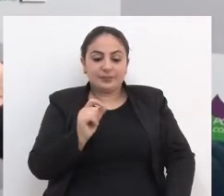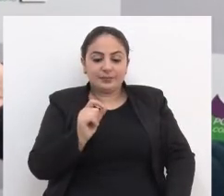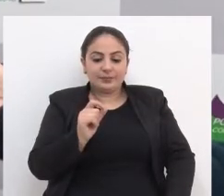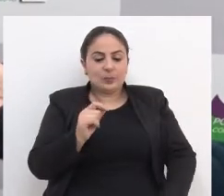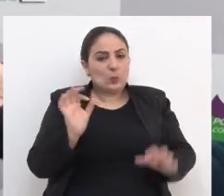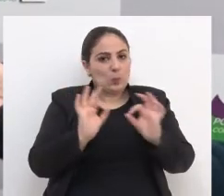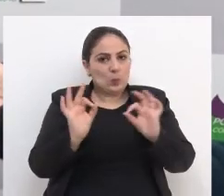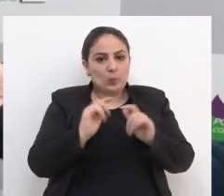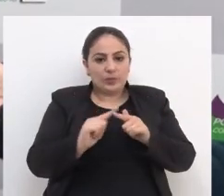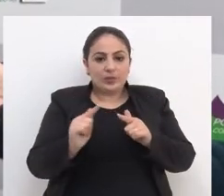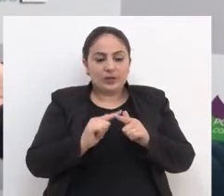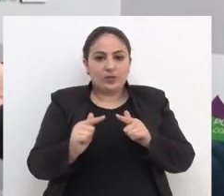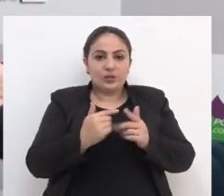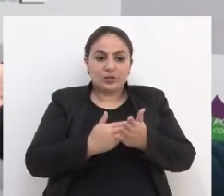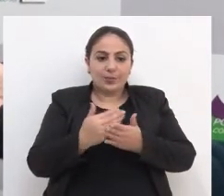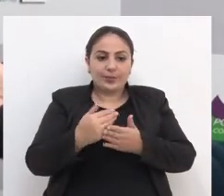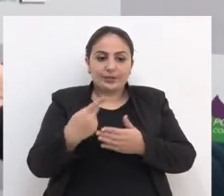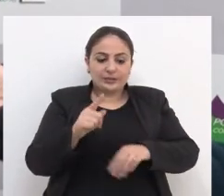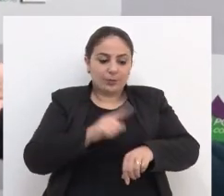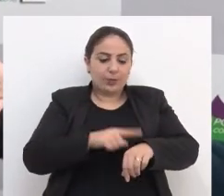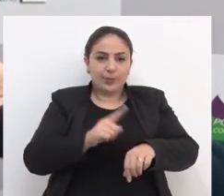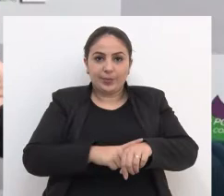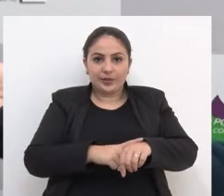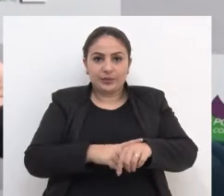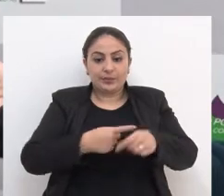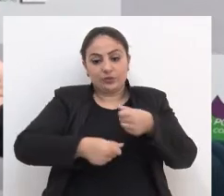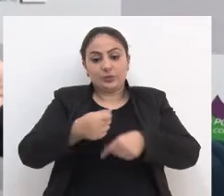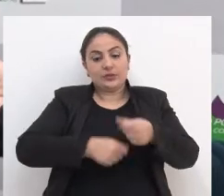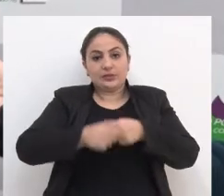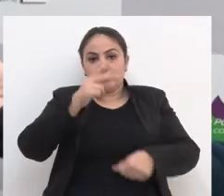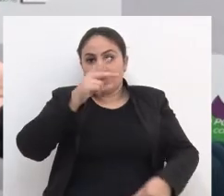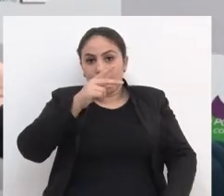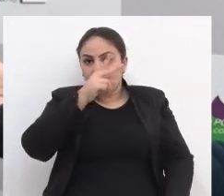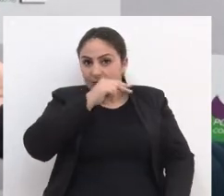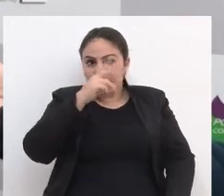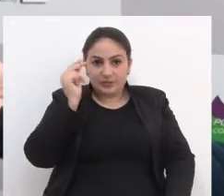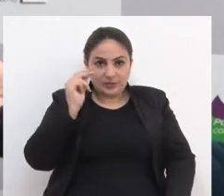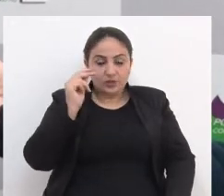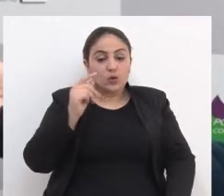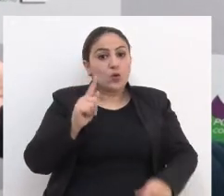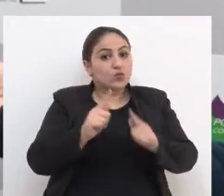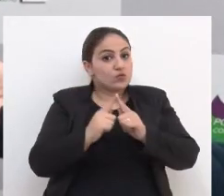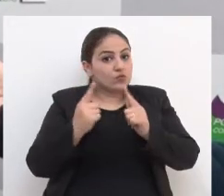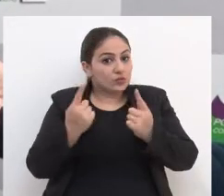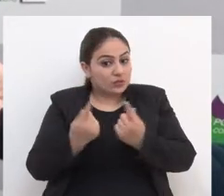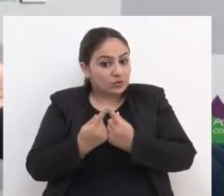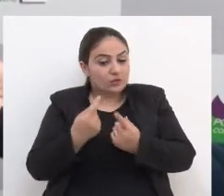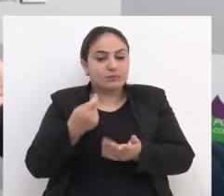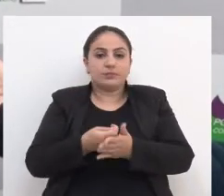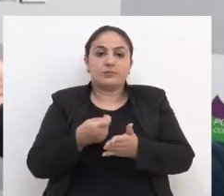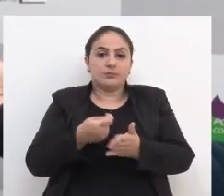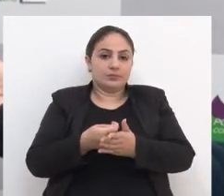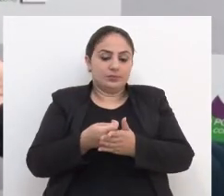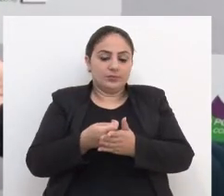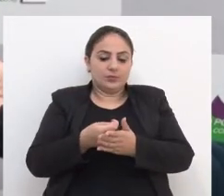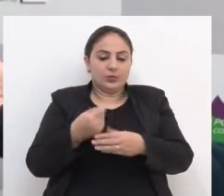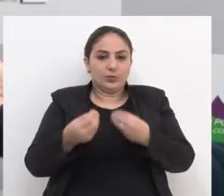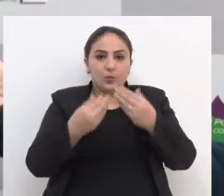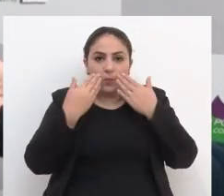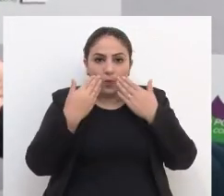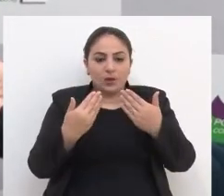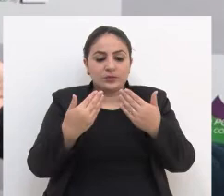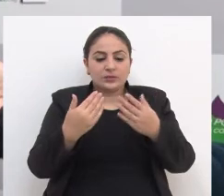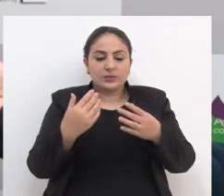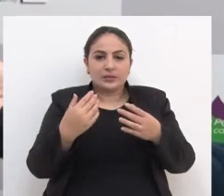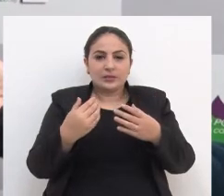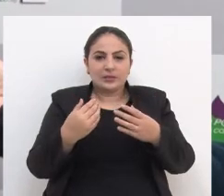nenhum projeto que venha a partir deste momento será agora para a administração do prefeito Luciano. O gestor, obrigatoriamente, por apontamentos do Tribunal